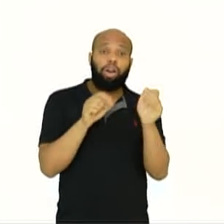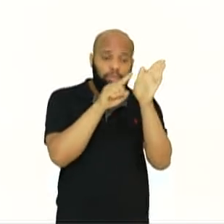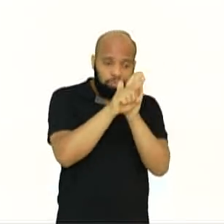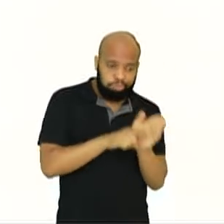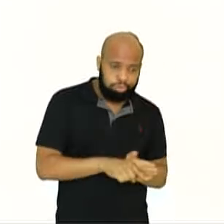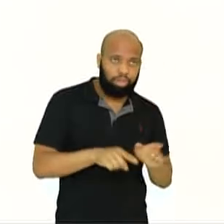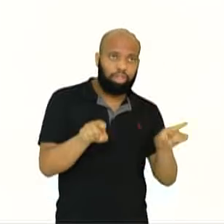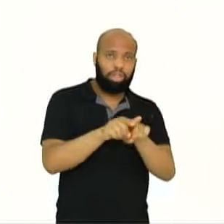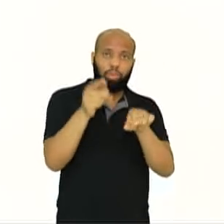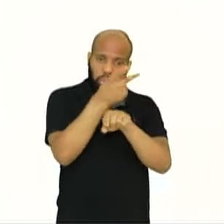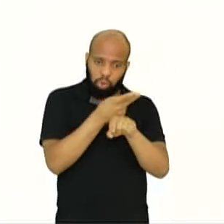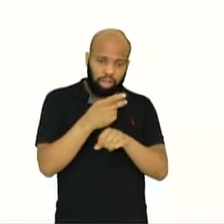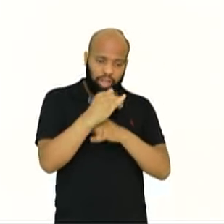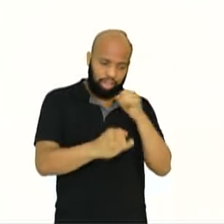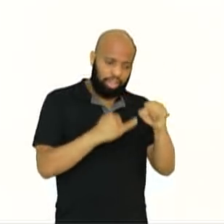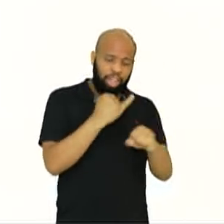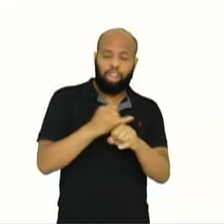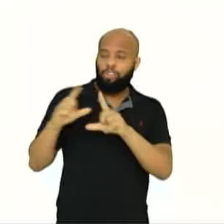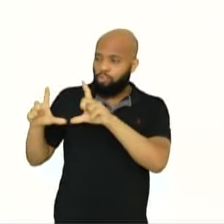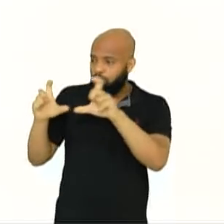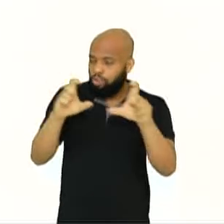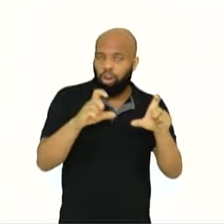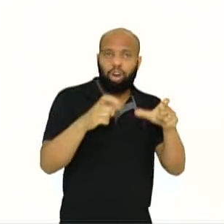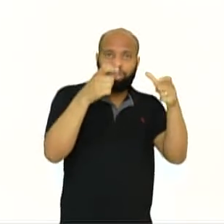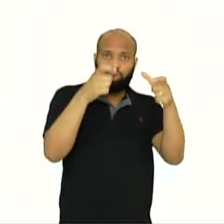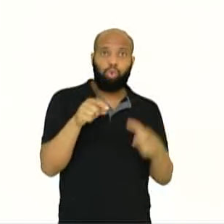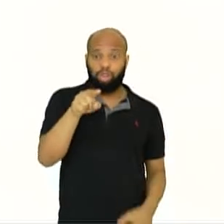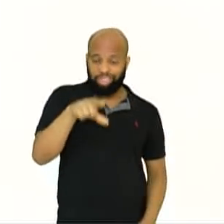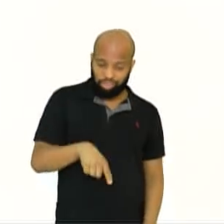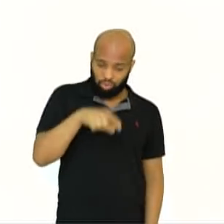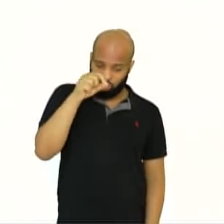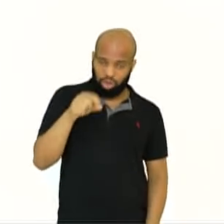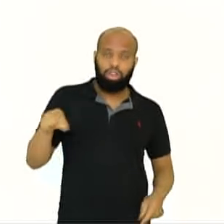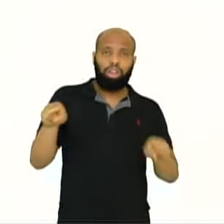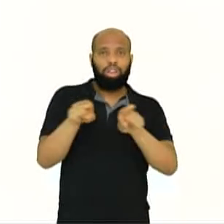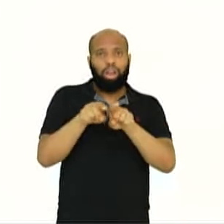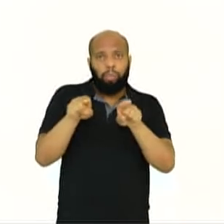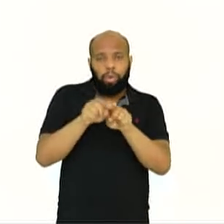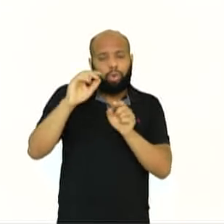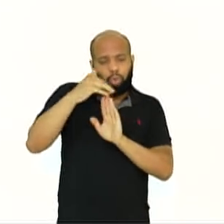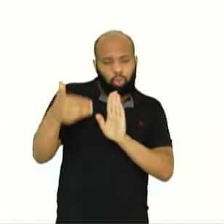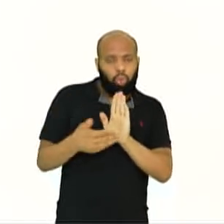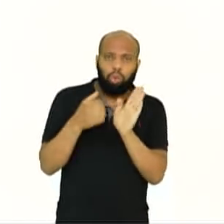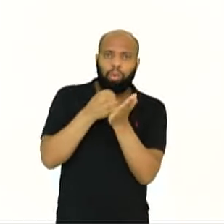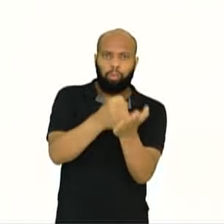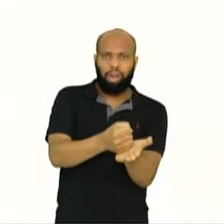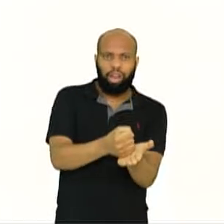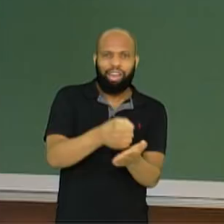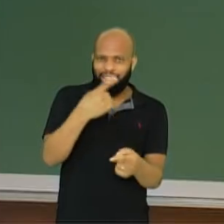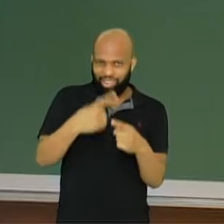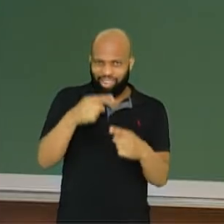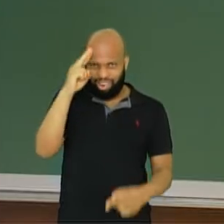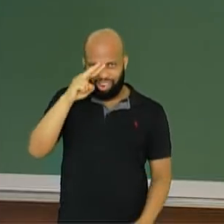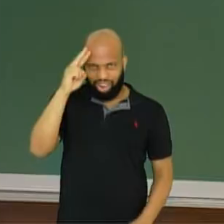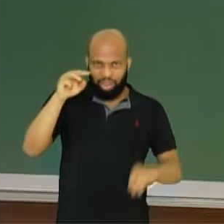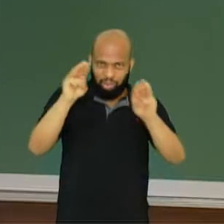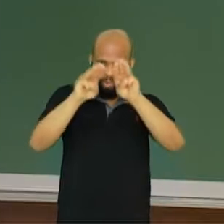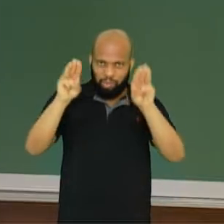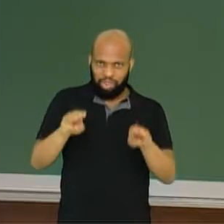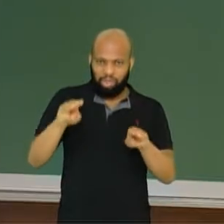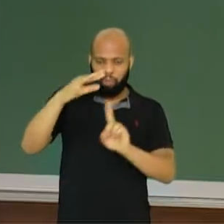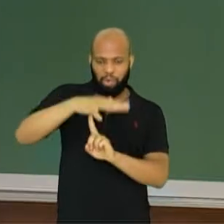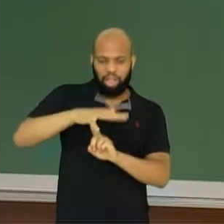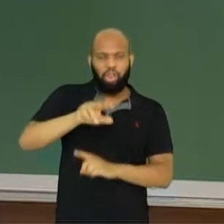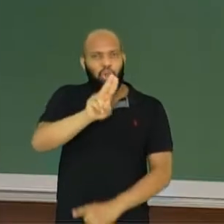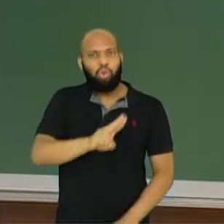pesquisa, procurar na internet fotografias do lugar escolhido, tudo serve de apoio. Lembra no Museu Paranaense que foi utilizado algumas